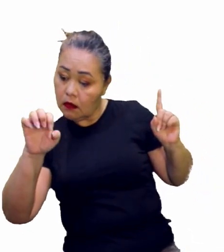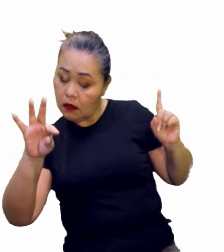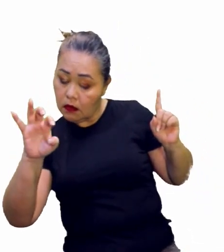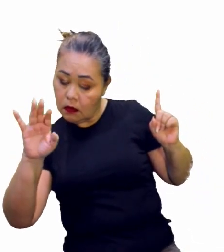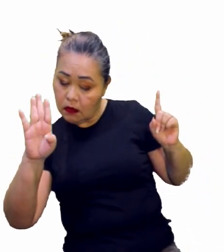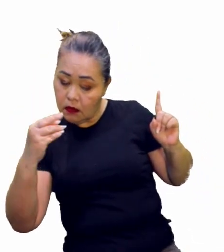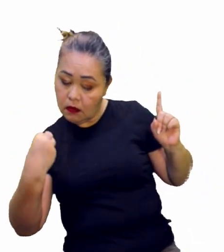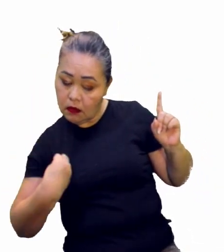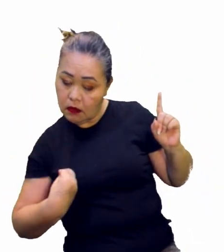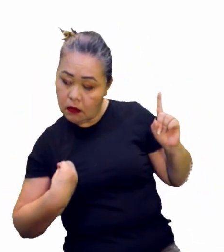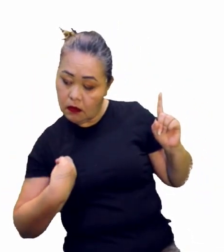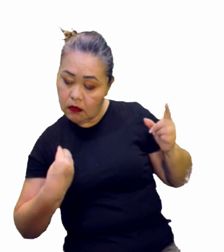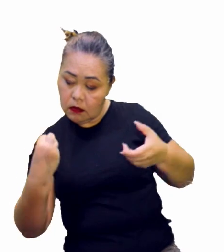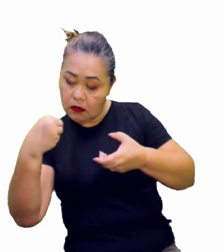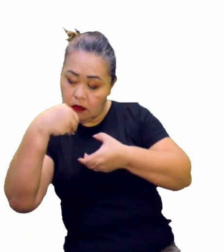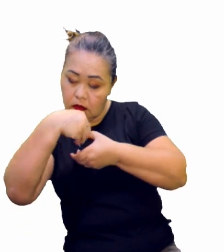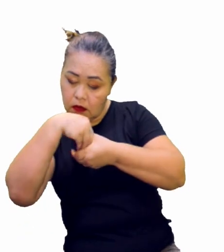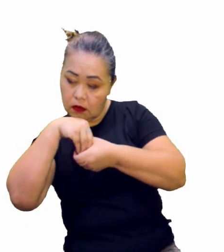biológicos, agentes